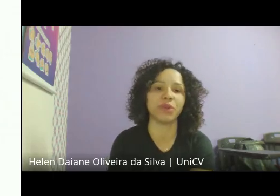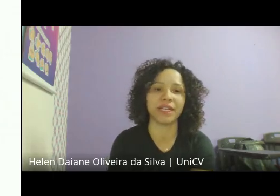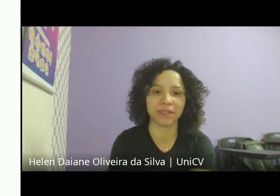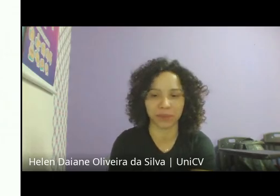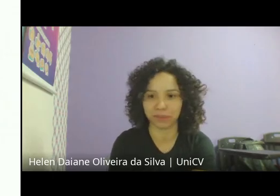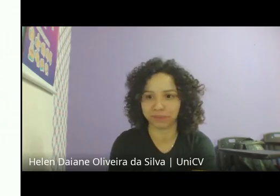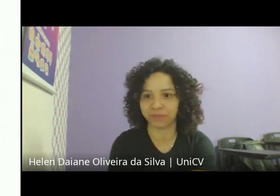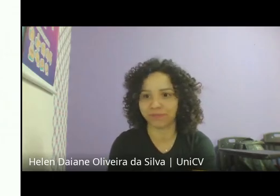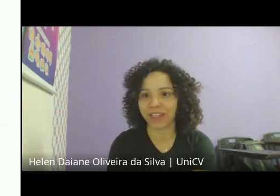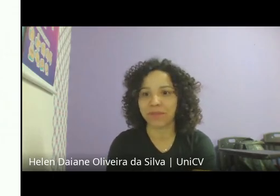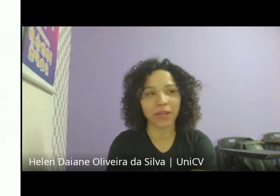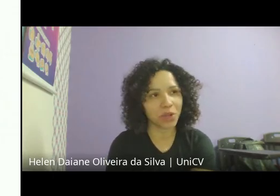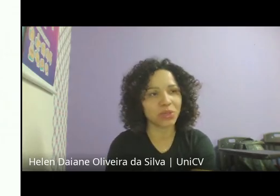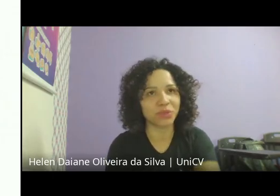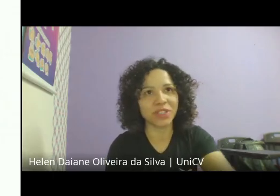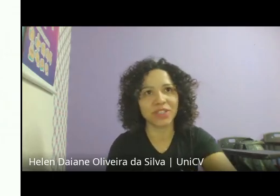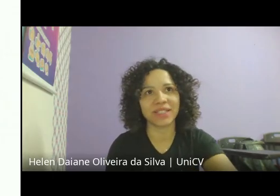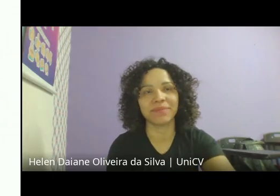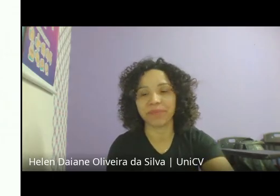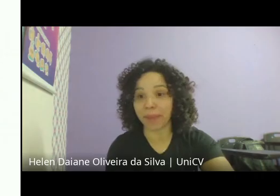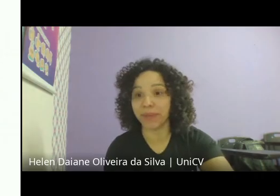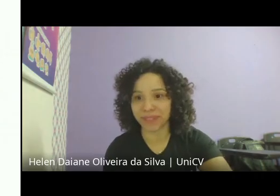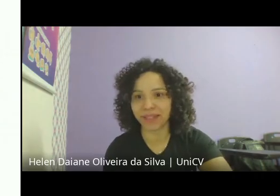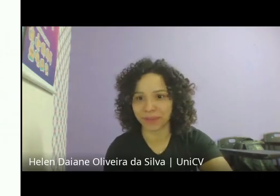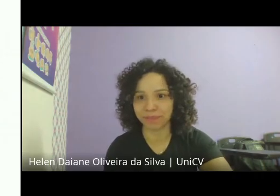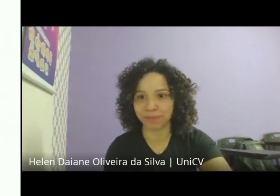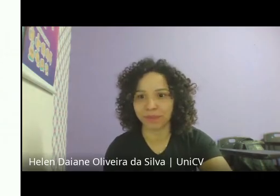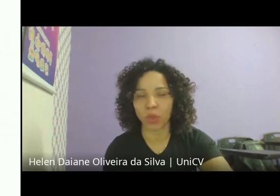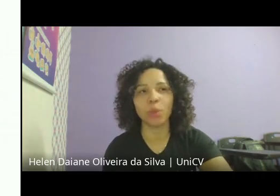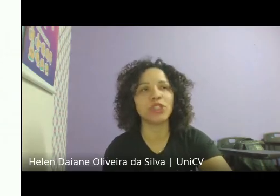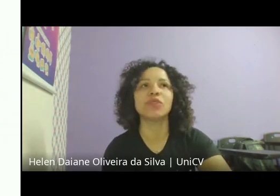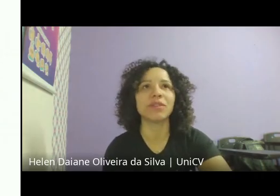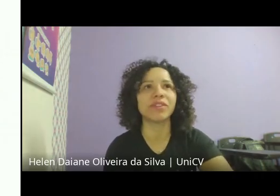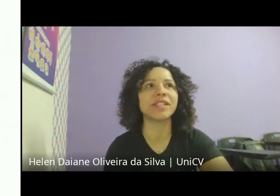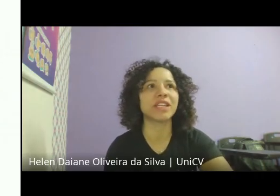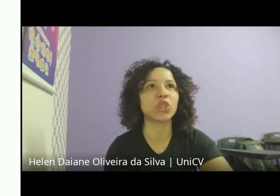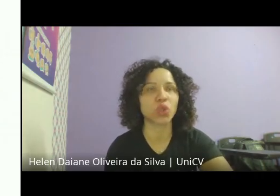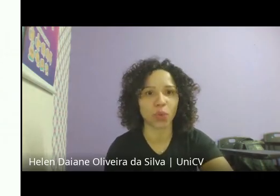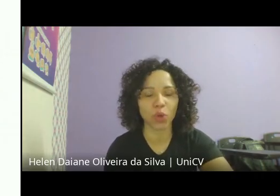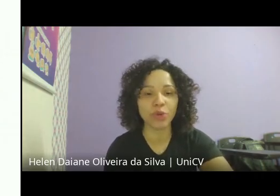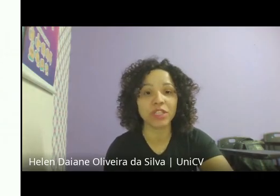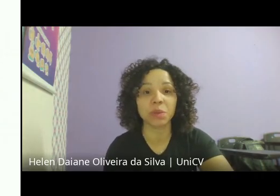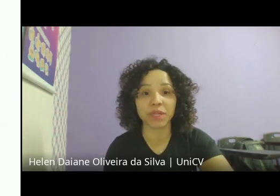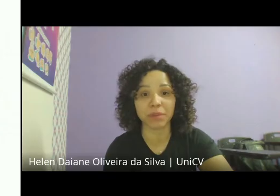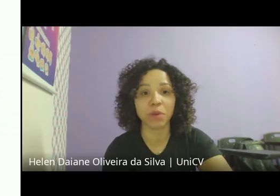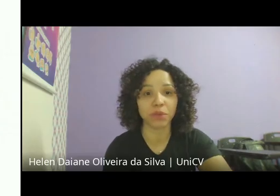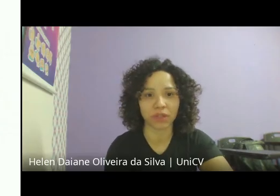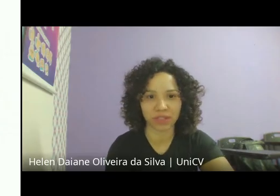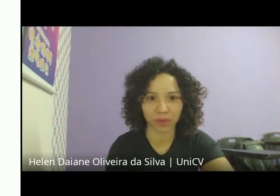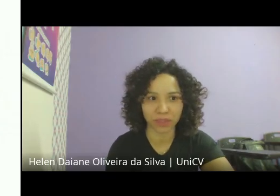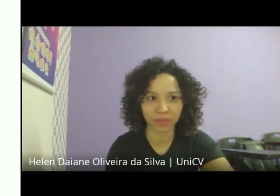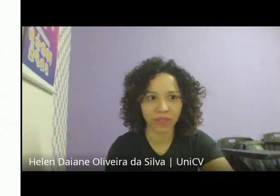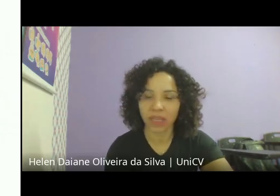com comunicação. Para nós ouvintes, é muito estranho. Como a gente vai viver sem som? Como que nós vamos perceber o mundo